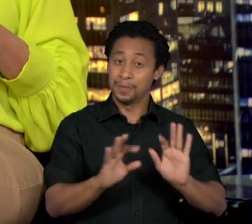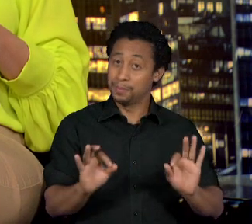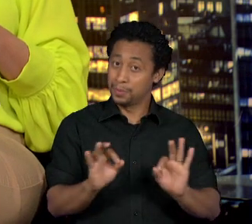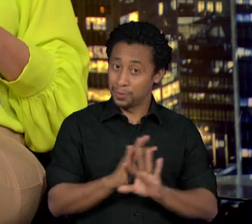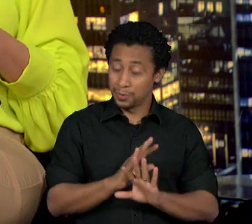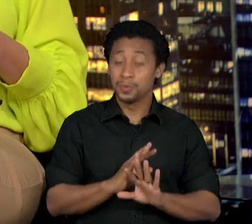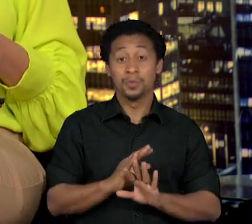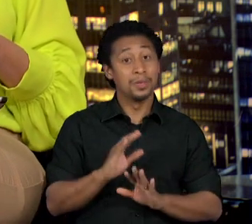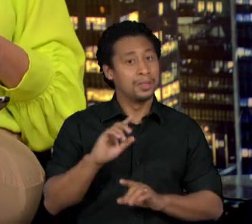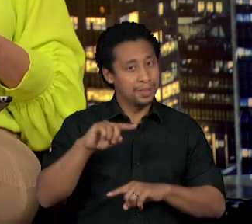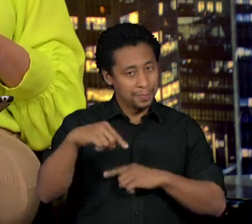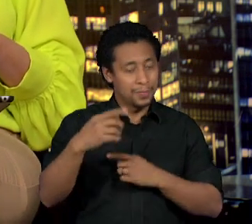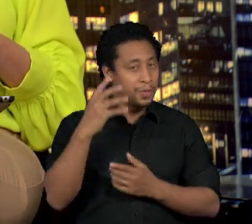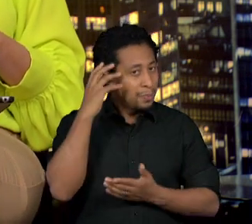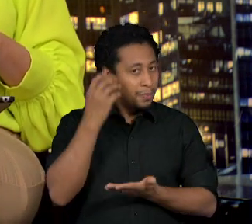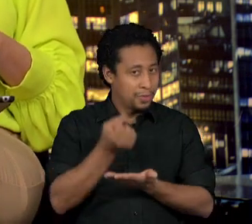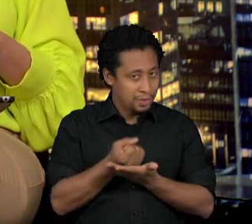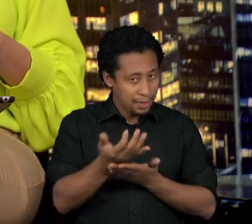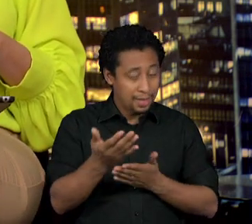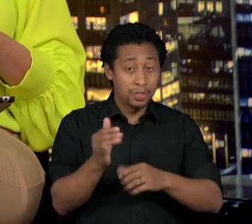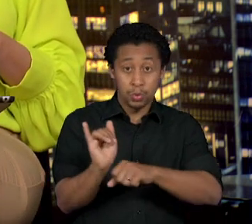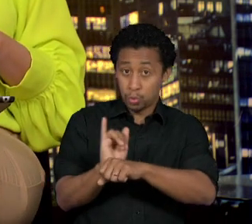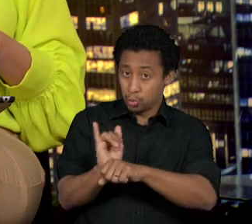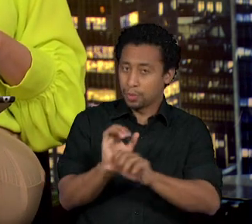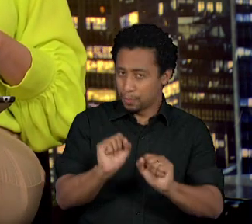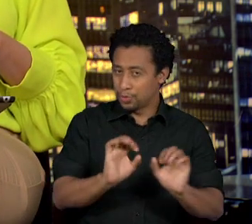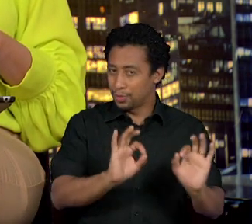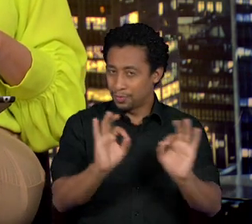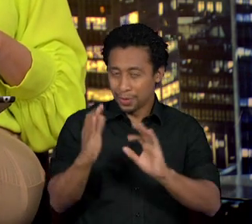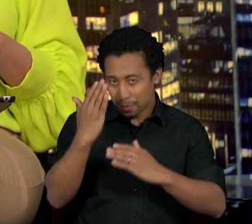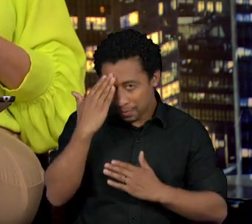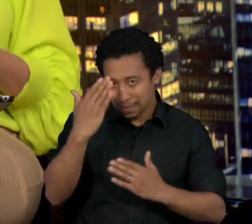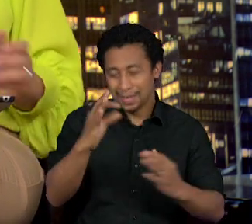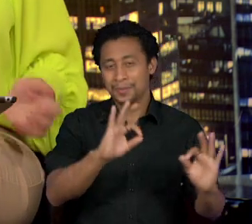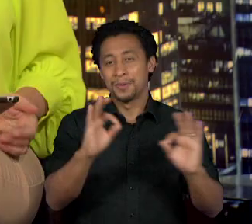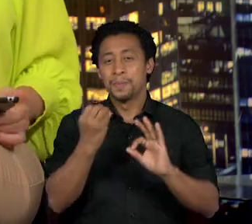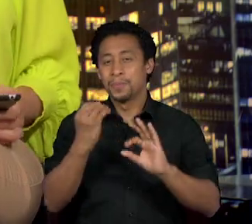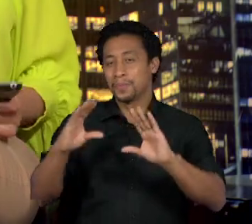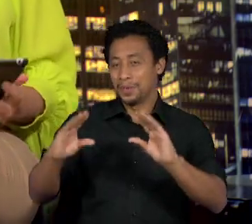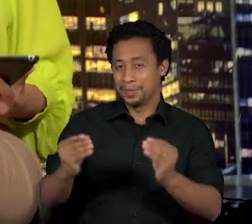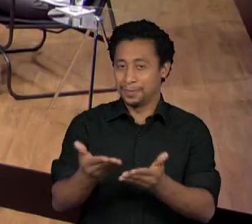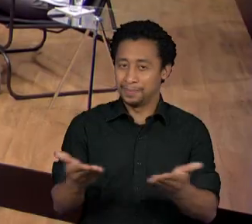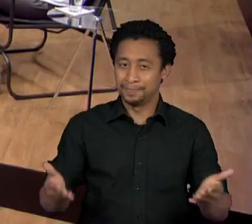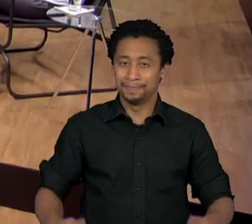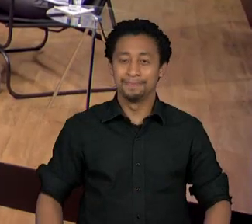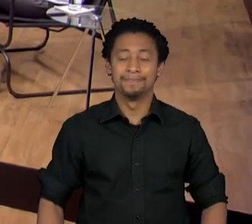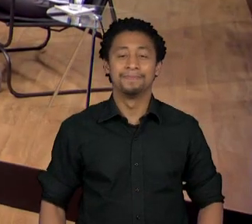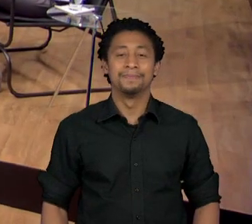nosso podcast e também o nosso canal no YouTube. Obrigada pela sua companhia. Boa noite para você.